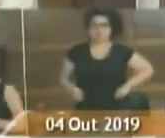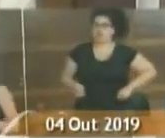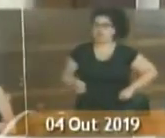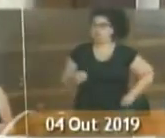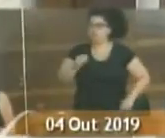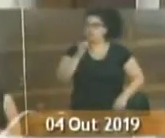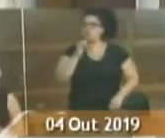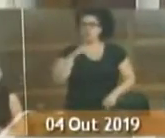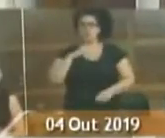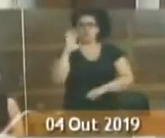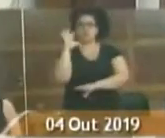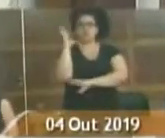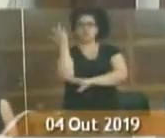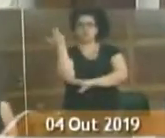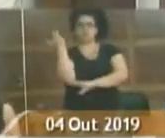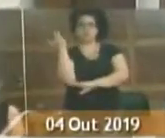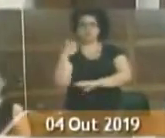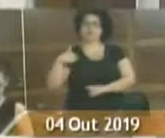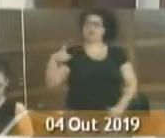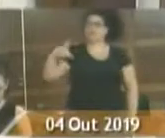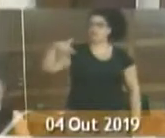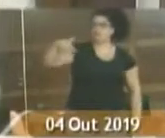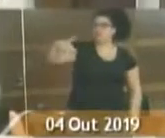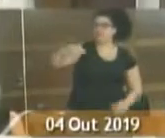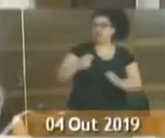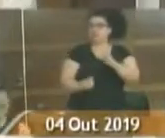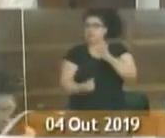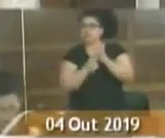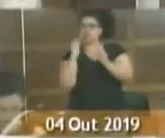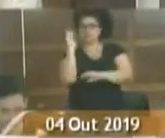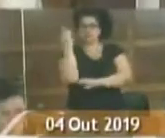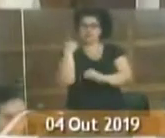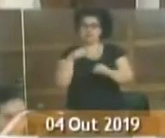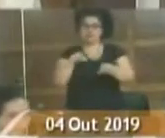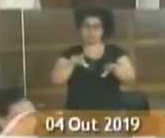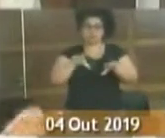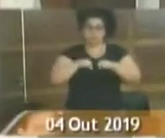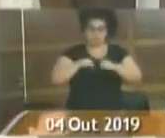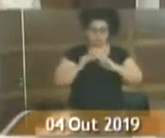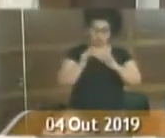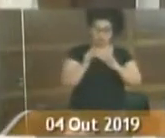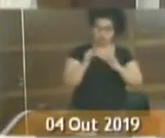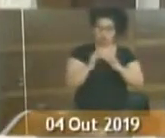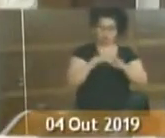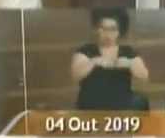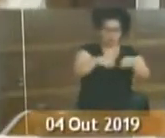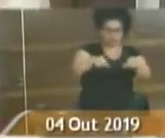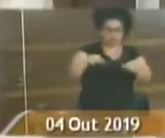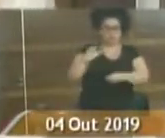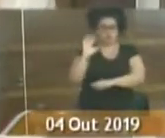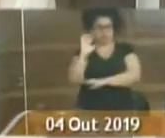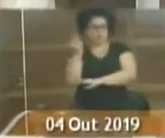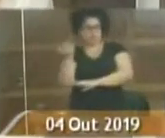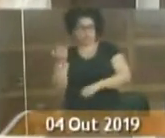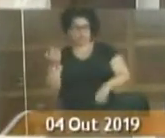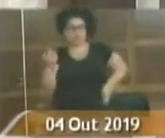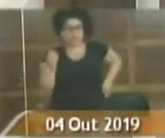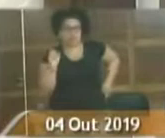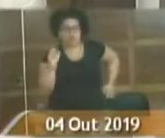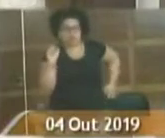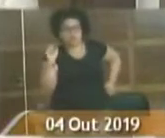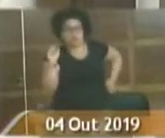seu pezinho, entrou uma farpa, uma madeira. Você tem que ter contato com aquele solo, com aquela madeira ou com aquele